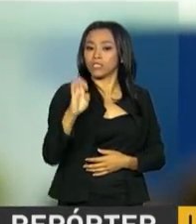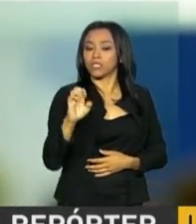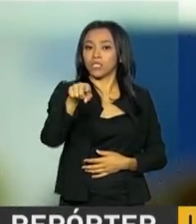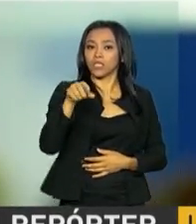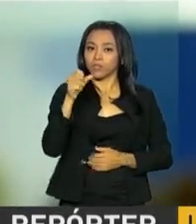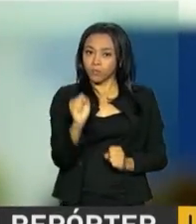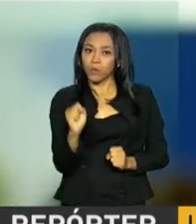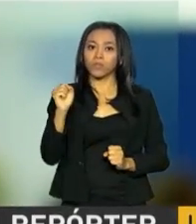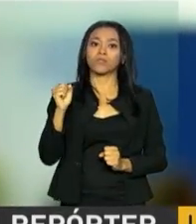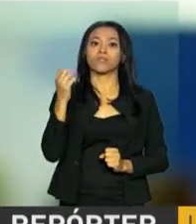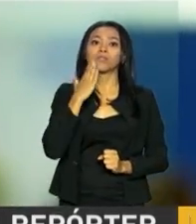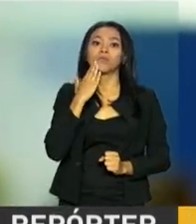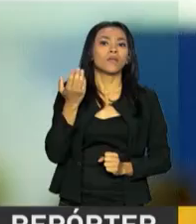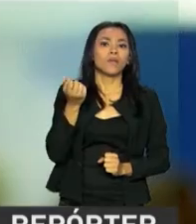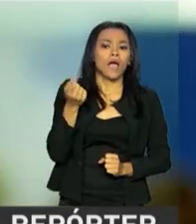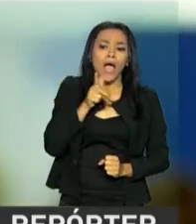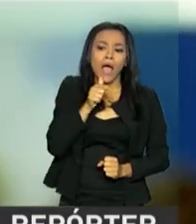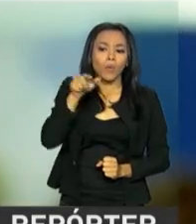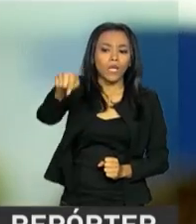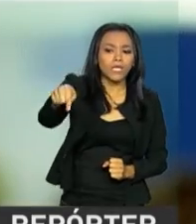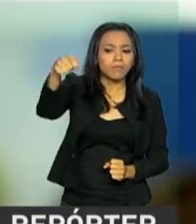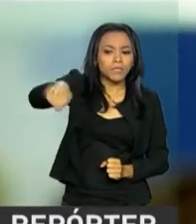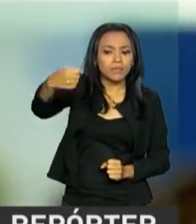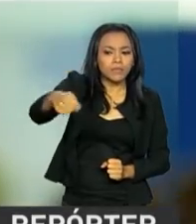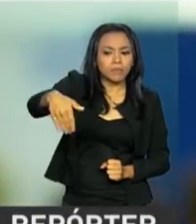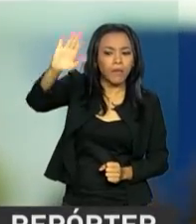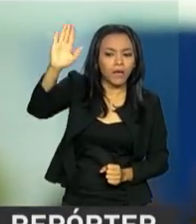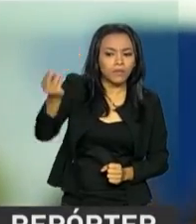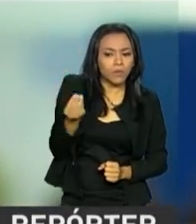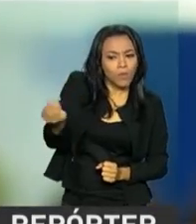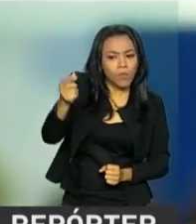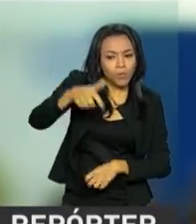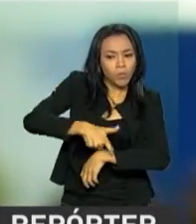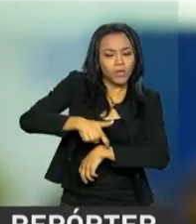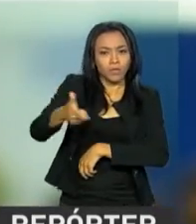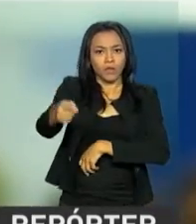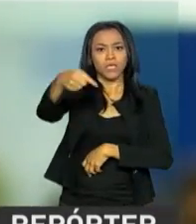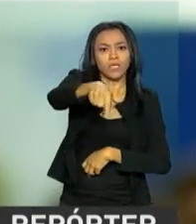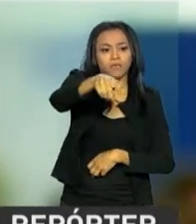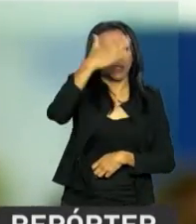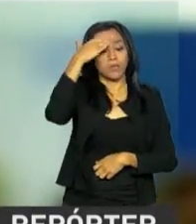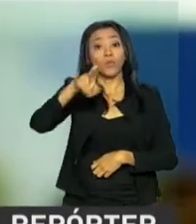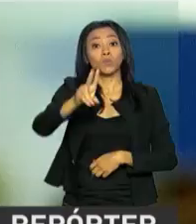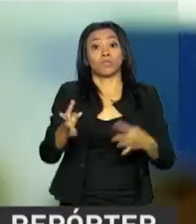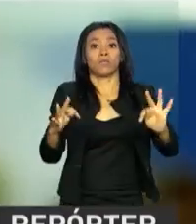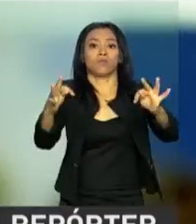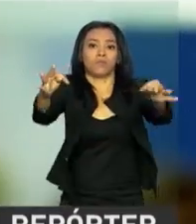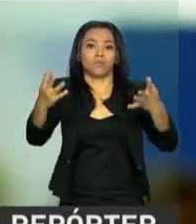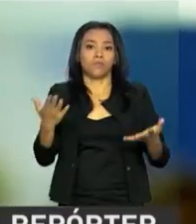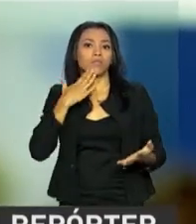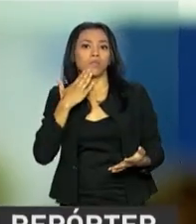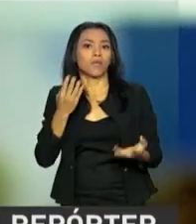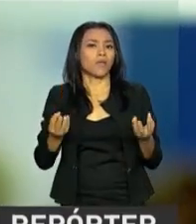o quanto de água que uma determinada planta letrado cultura está utilizando um determinado momento e com isso você consegue estimar